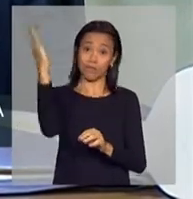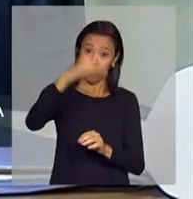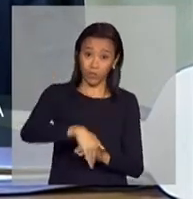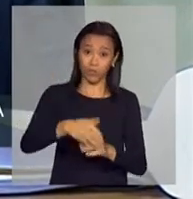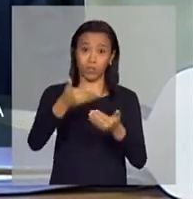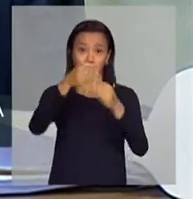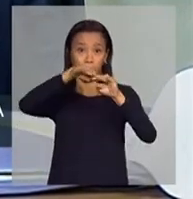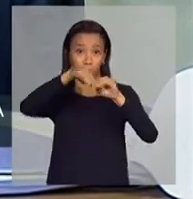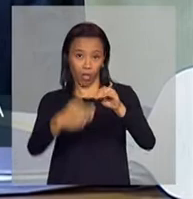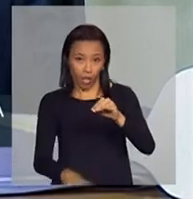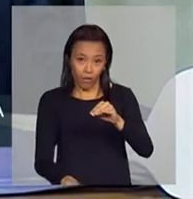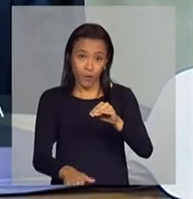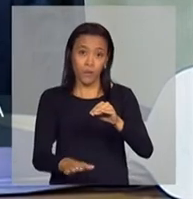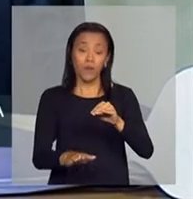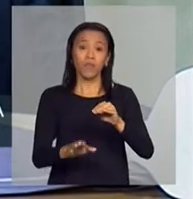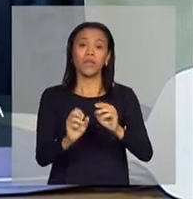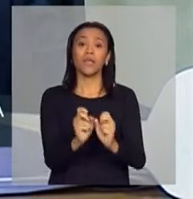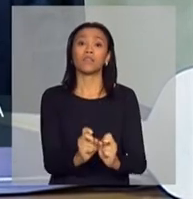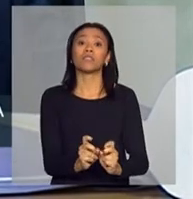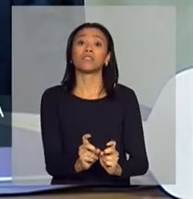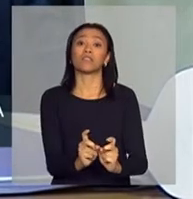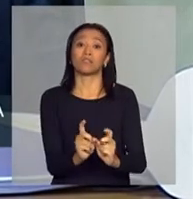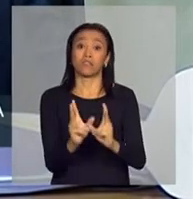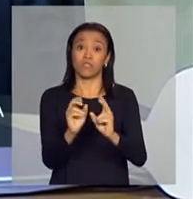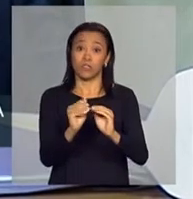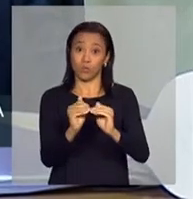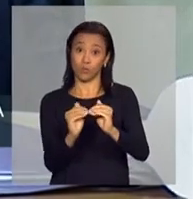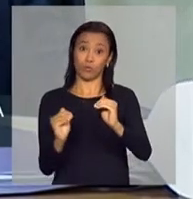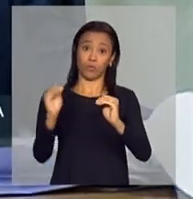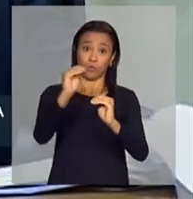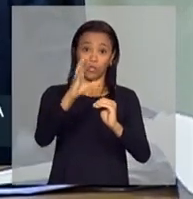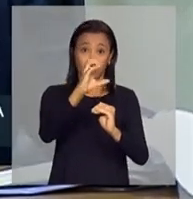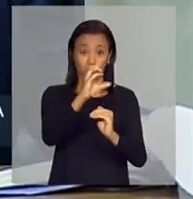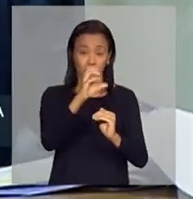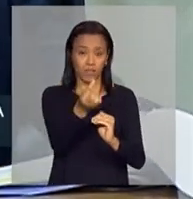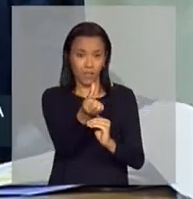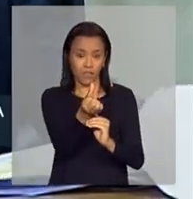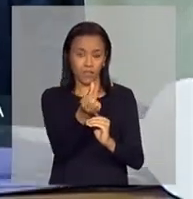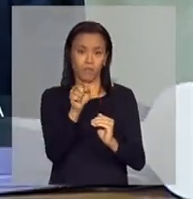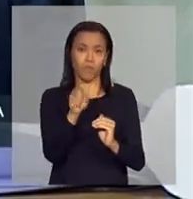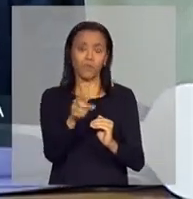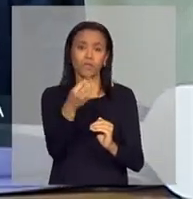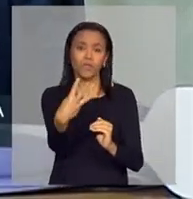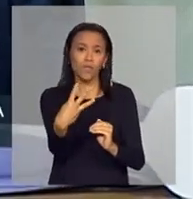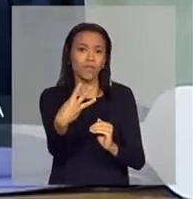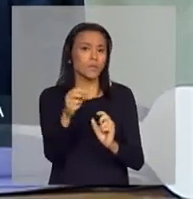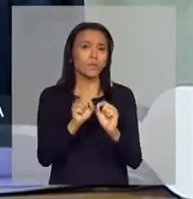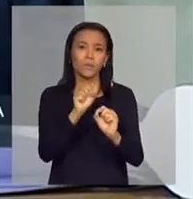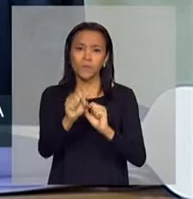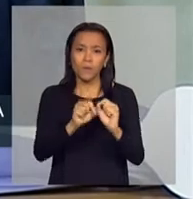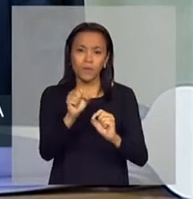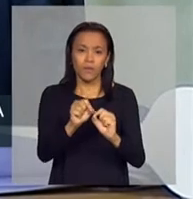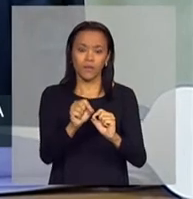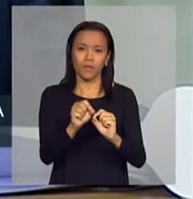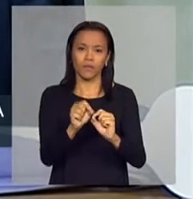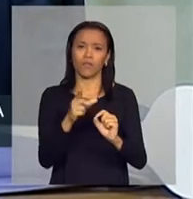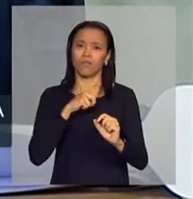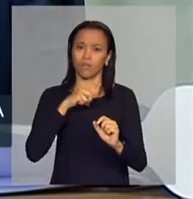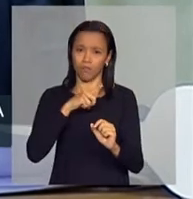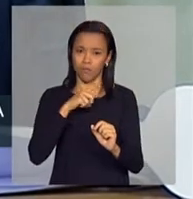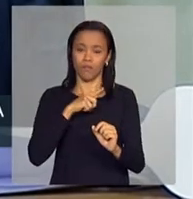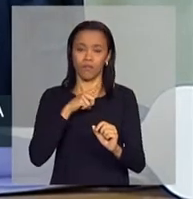6.4 e as importações subiram 6.3 na portanto houve um vazamento